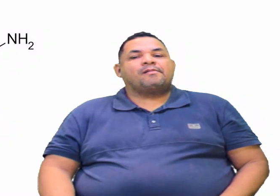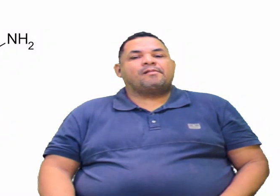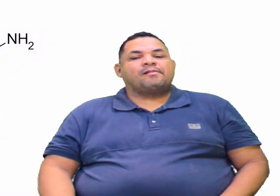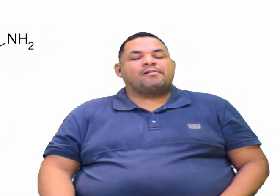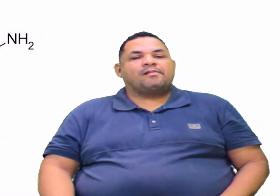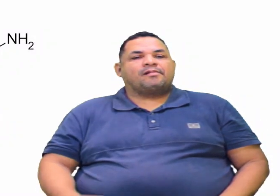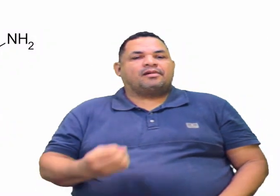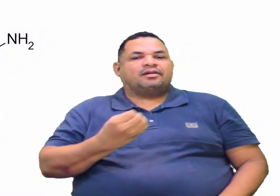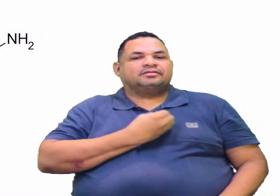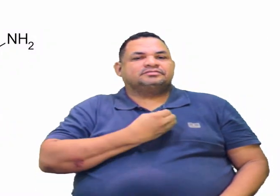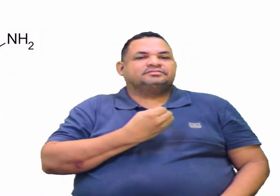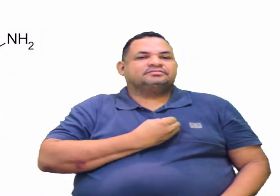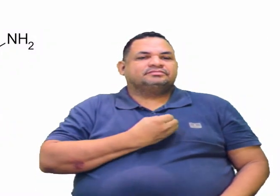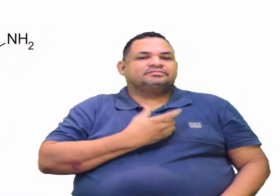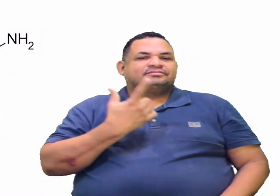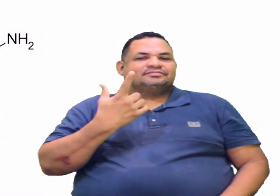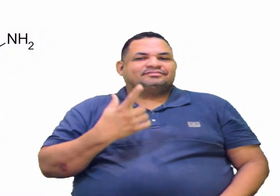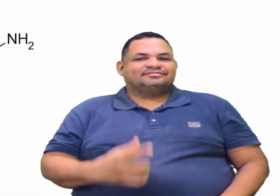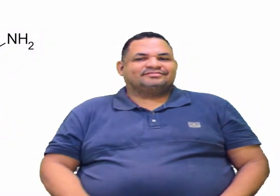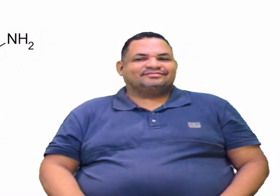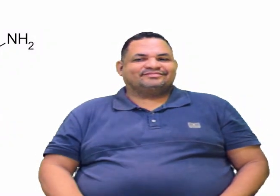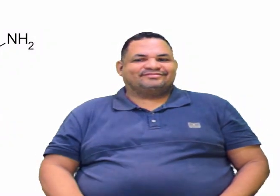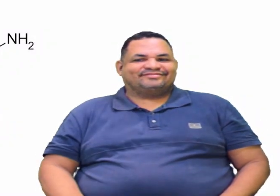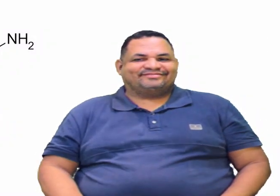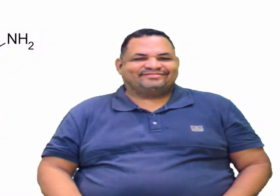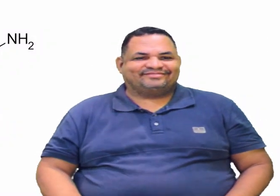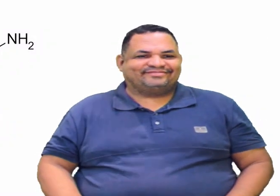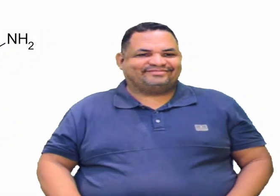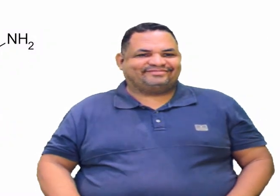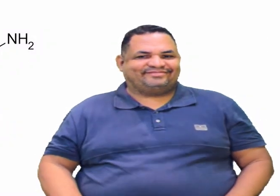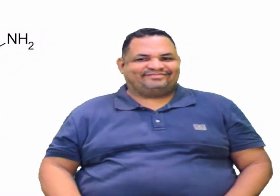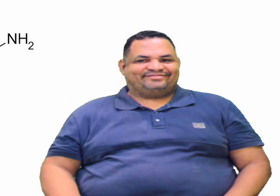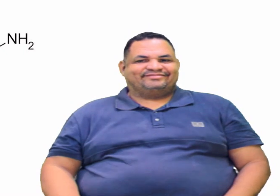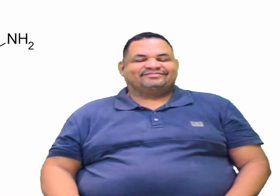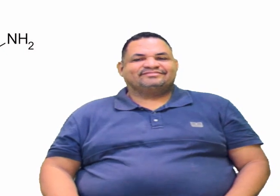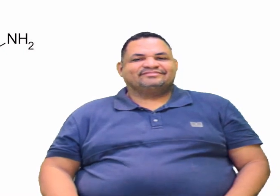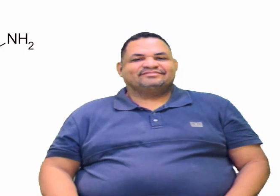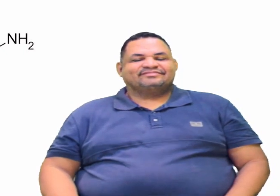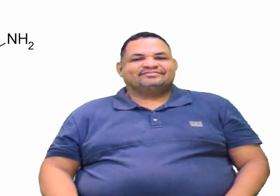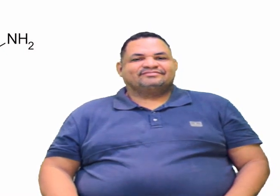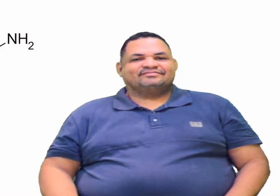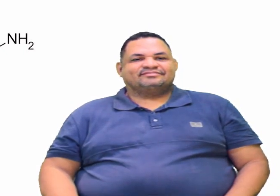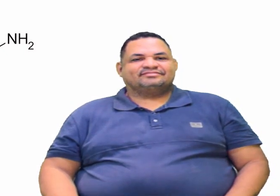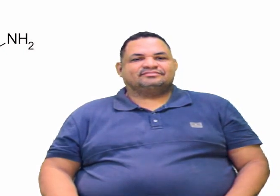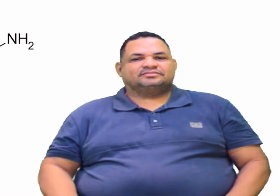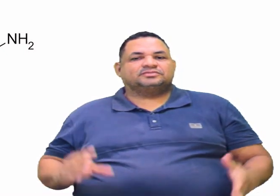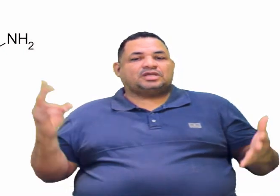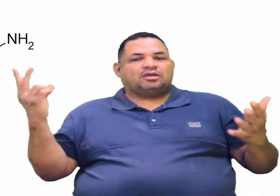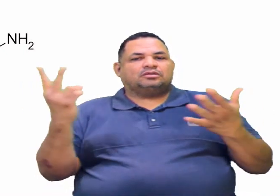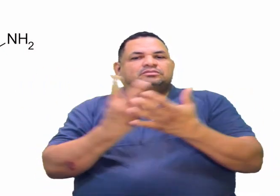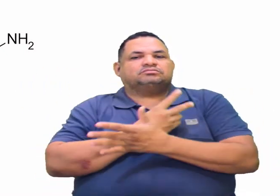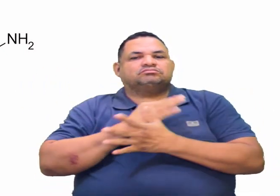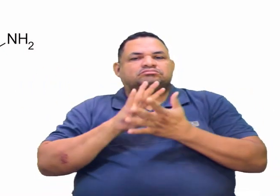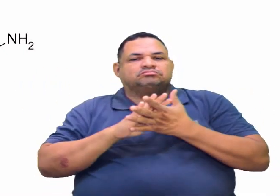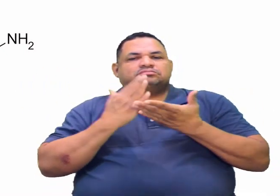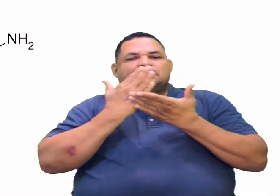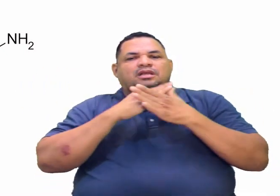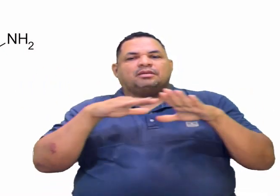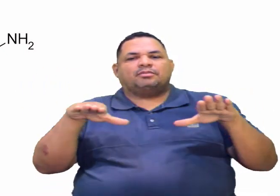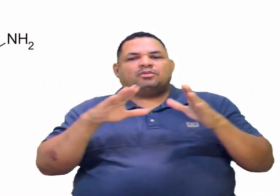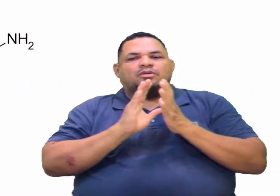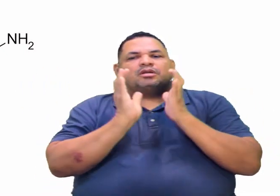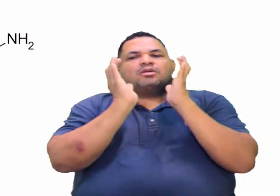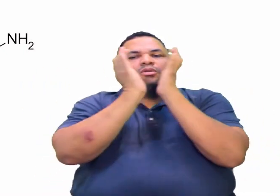Questão de número 2. Questão muito boa essa. Bora ver. Um dos episódios da final da Copa